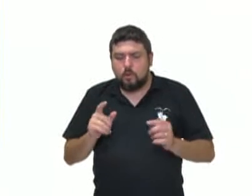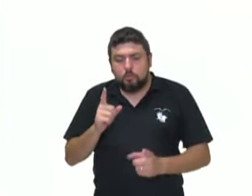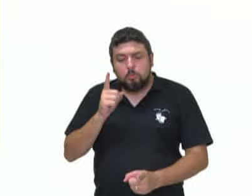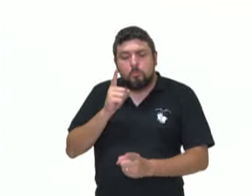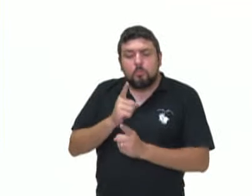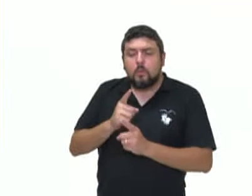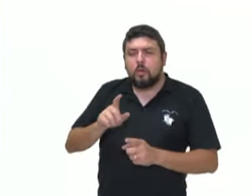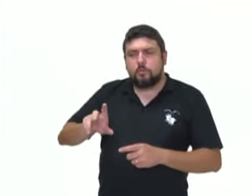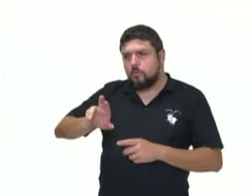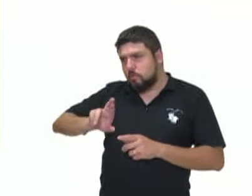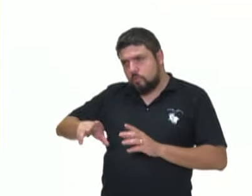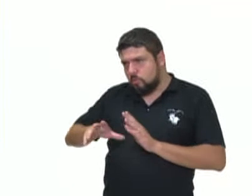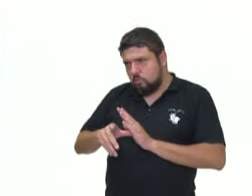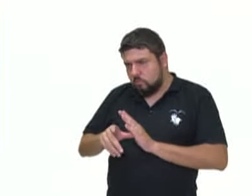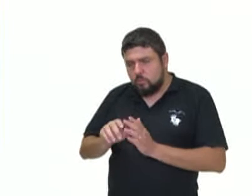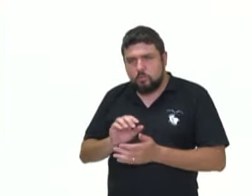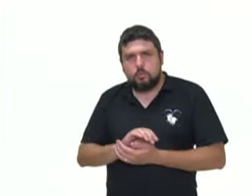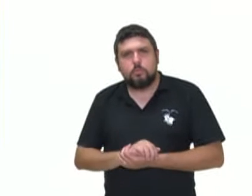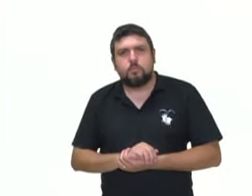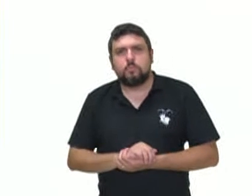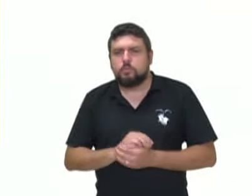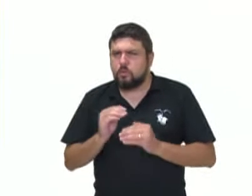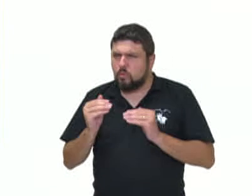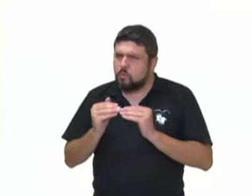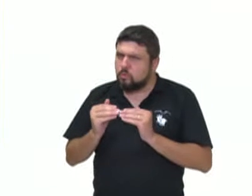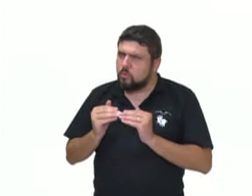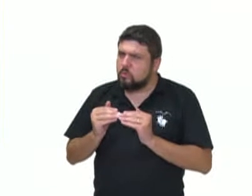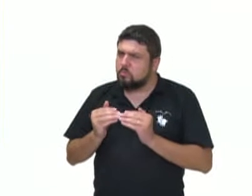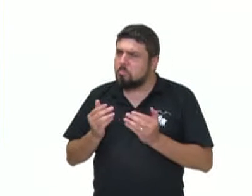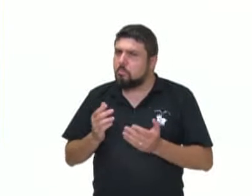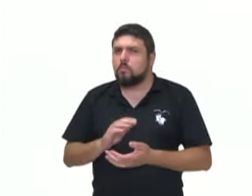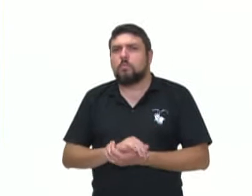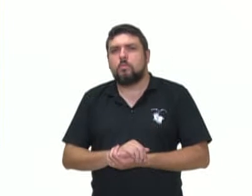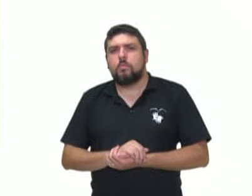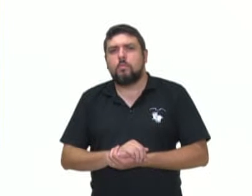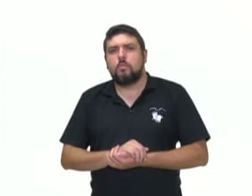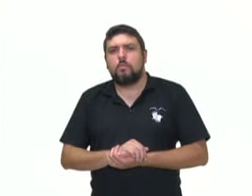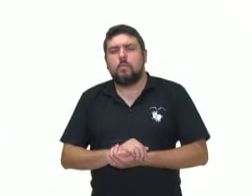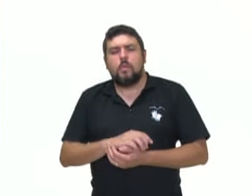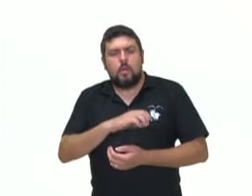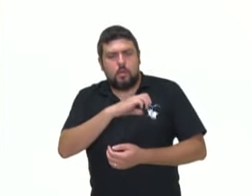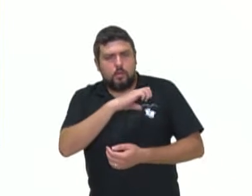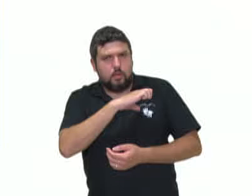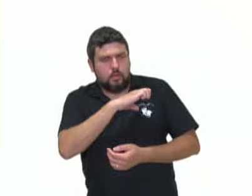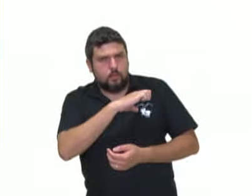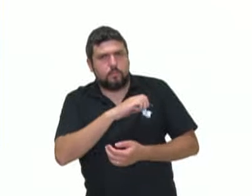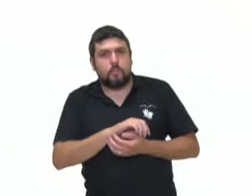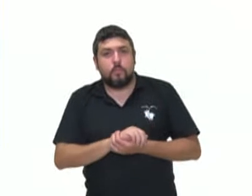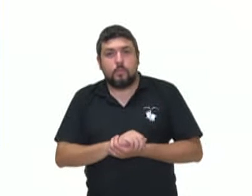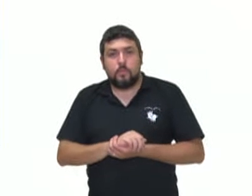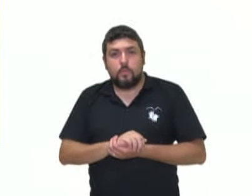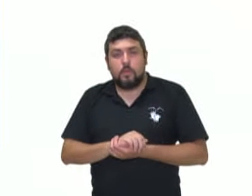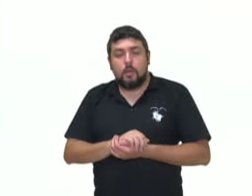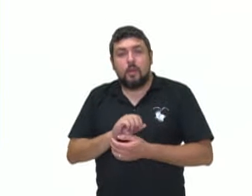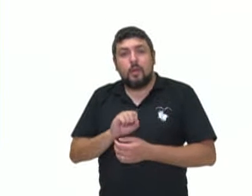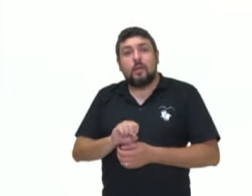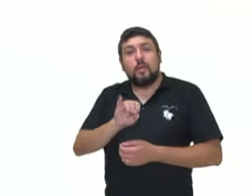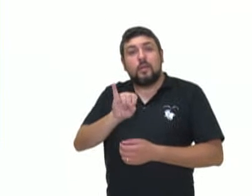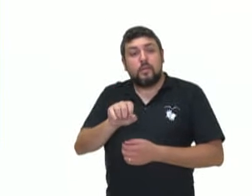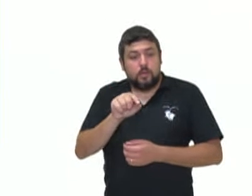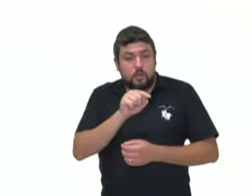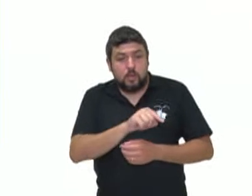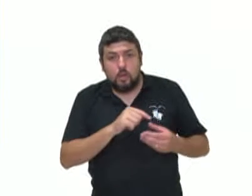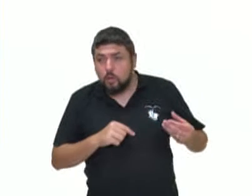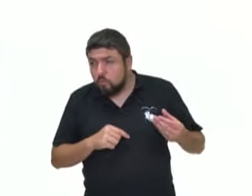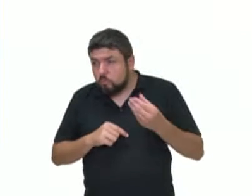roubado? Concorda com ela? Do ponto de vista ético, como ficaria a consciência do Gari